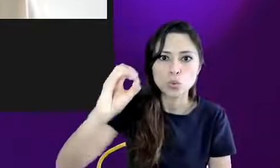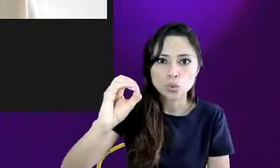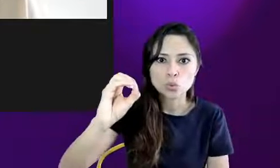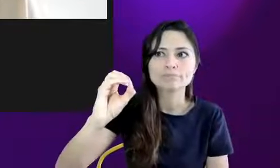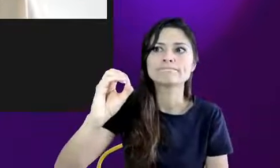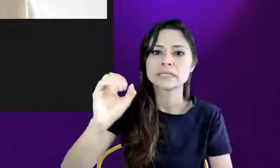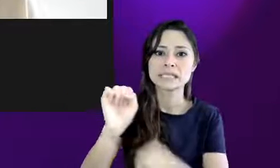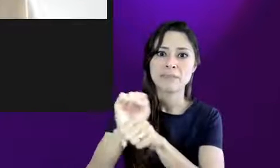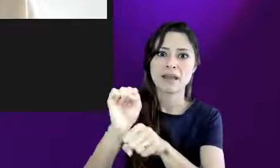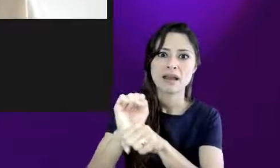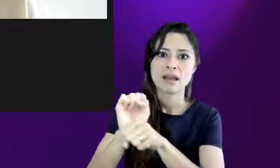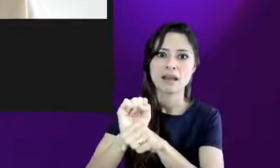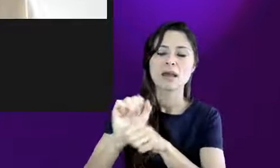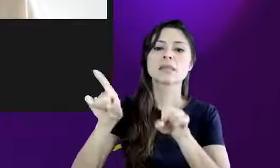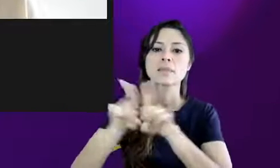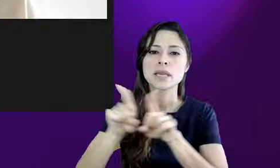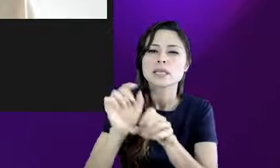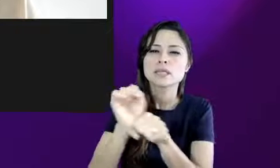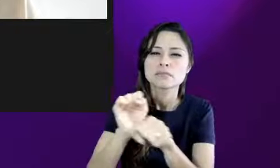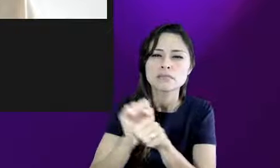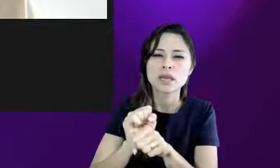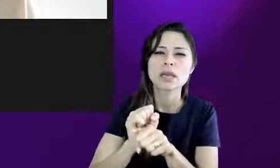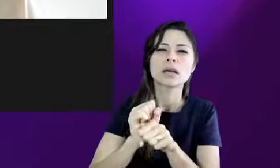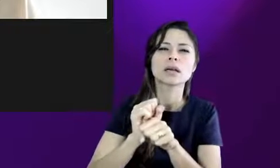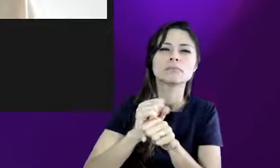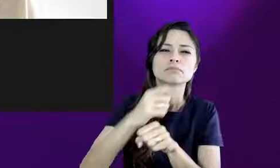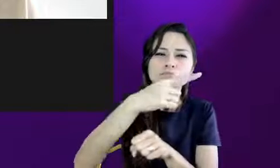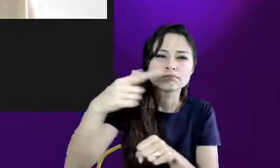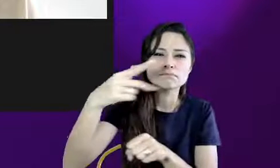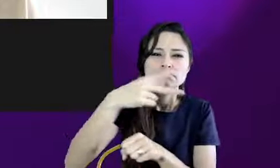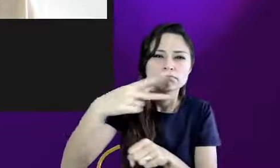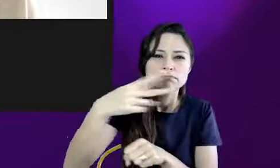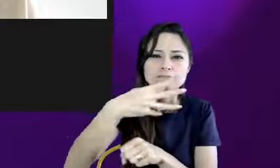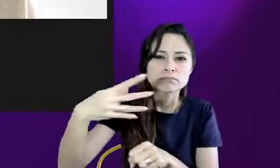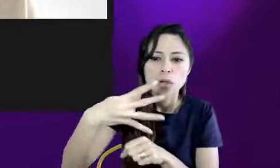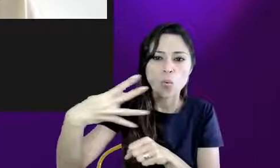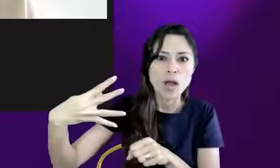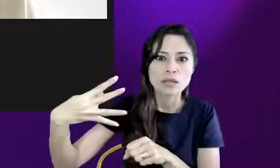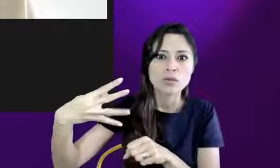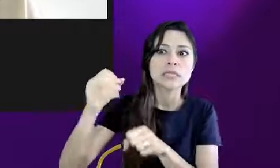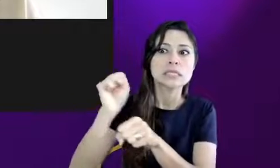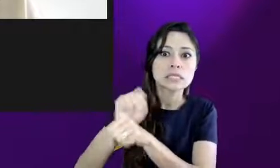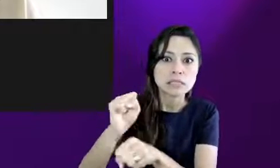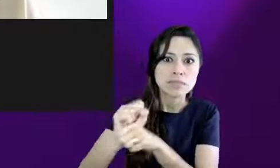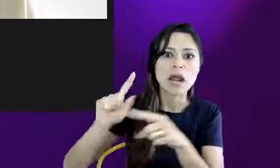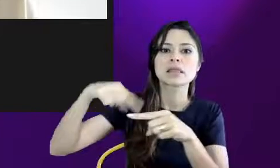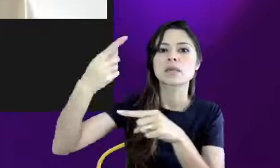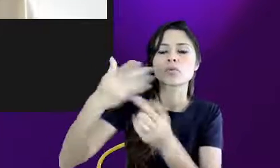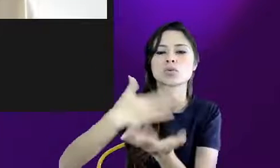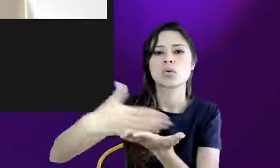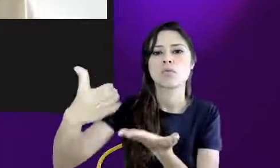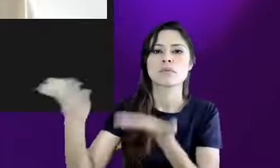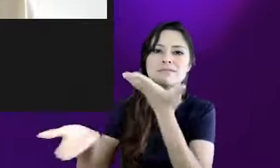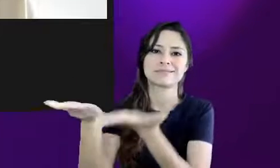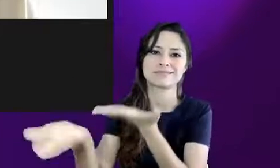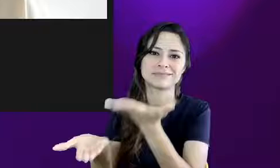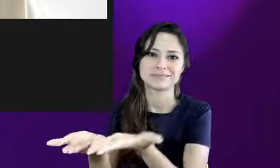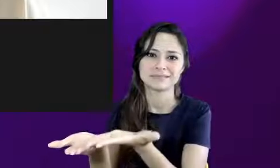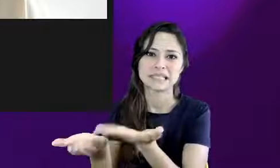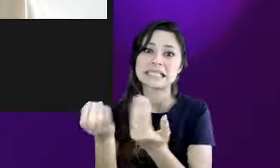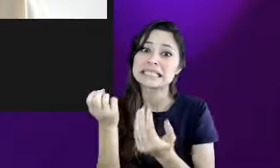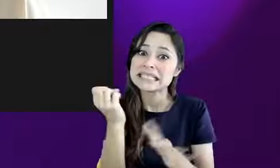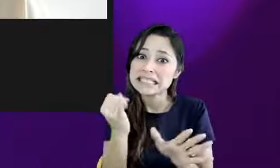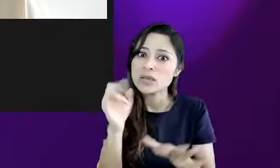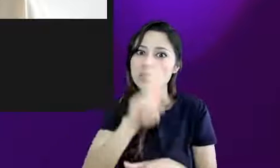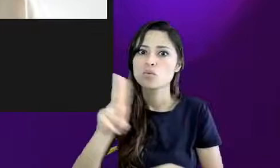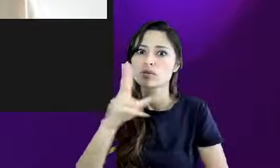e esperar mais em torno de 3 a 4 semanas para poder iniciar o tratamento, se nós utilizamos a vacina tradicional, que